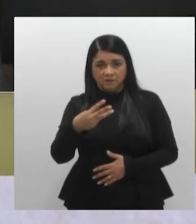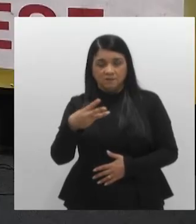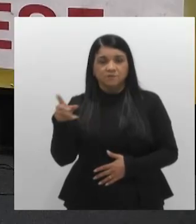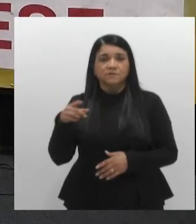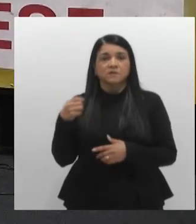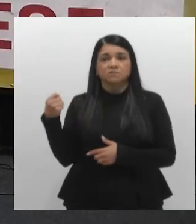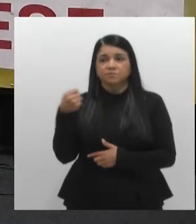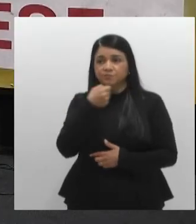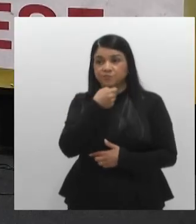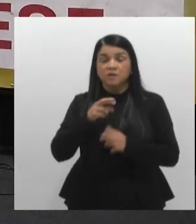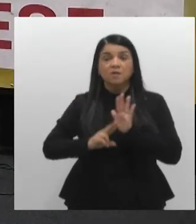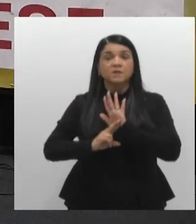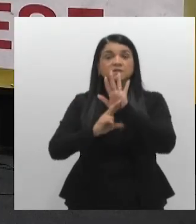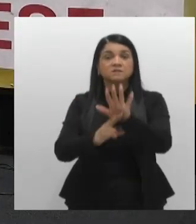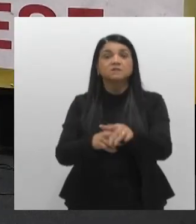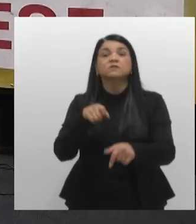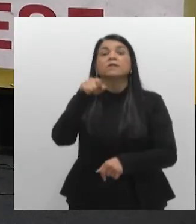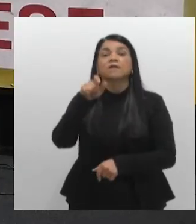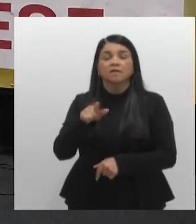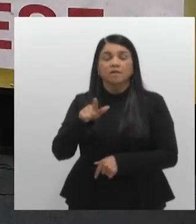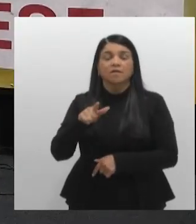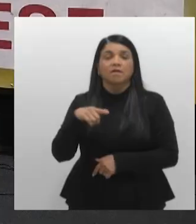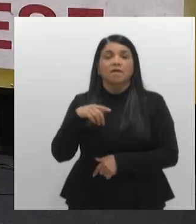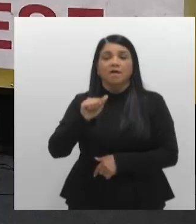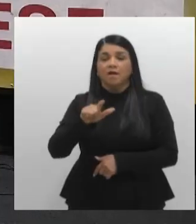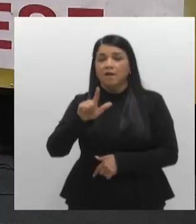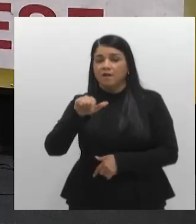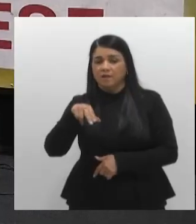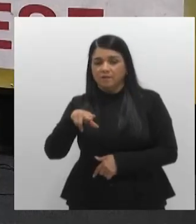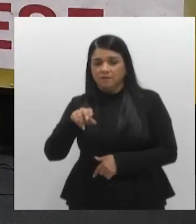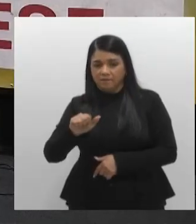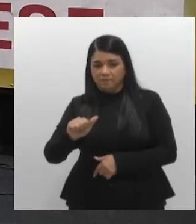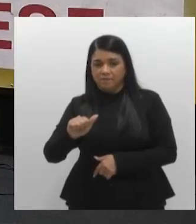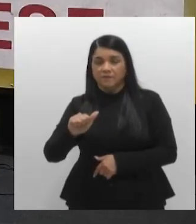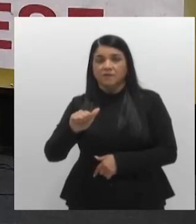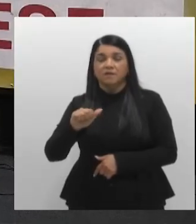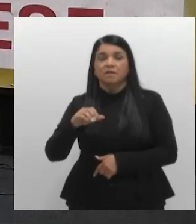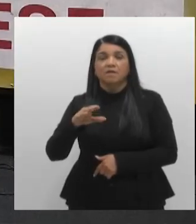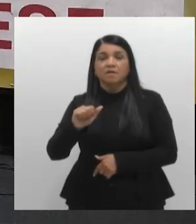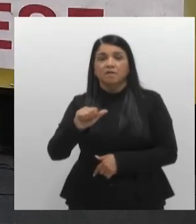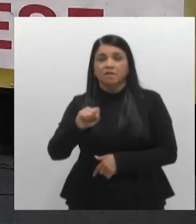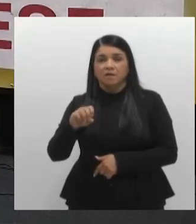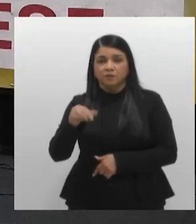Luciana. Boa tarde a todos. Cumprimentando ao